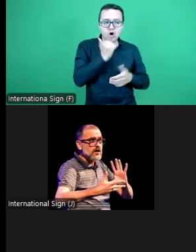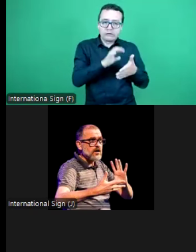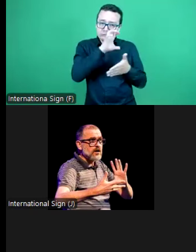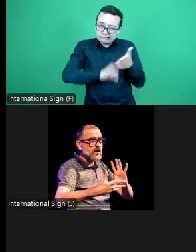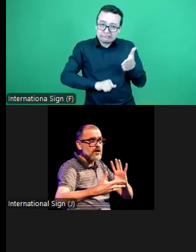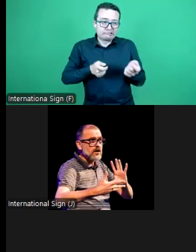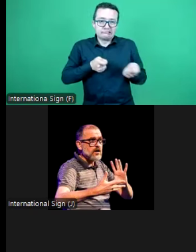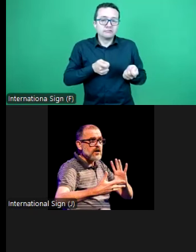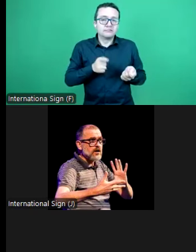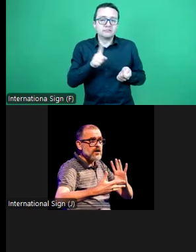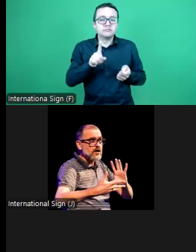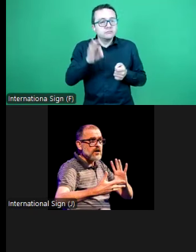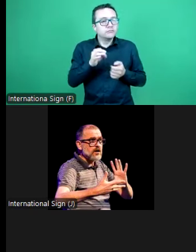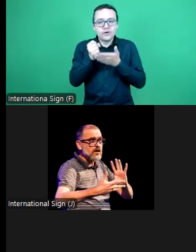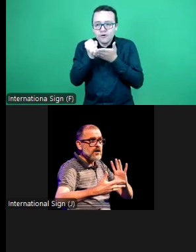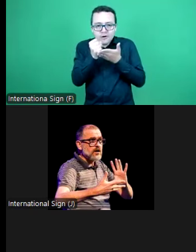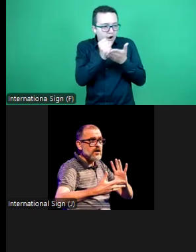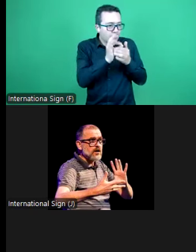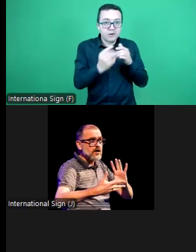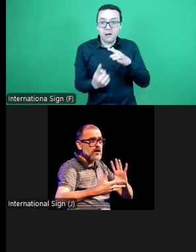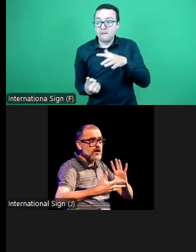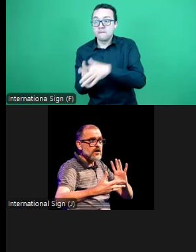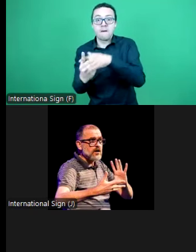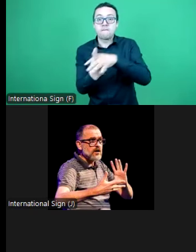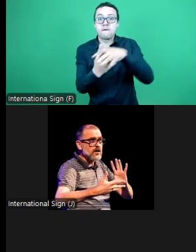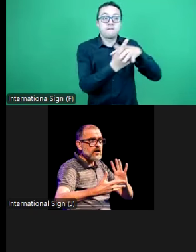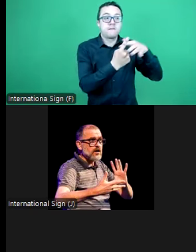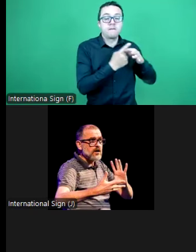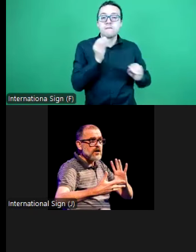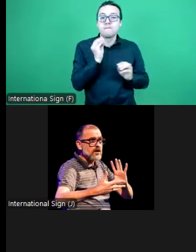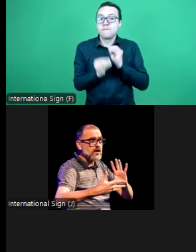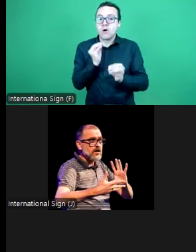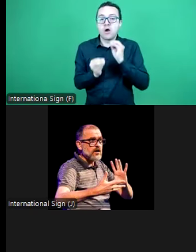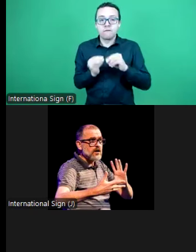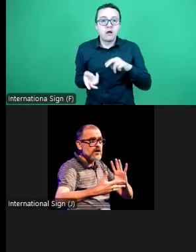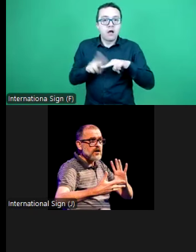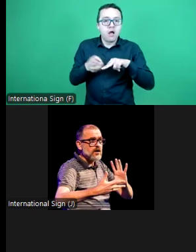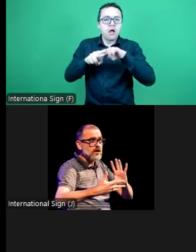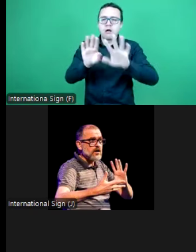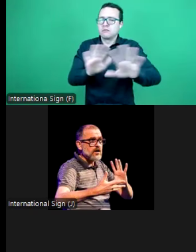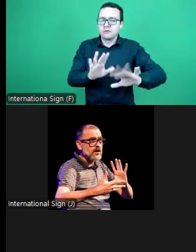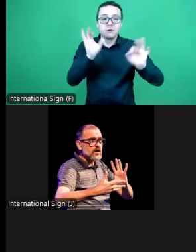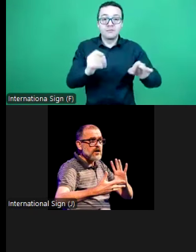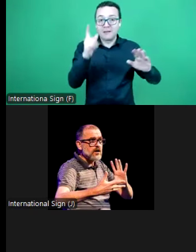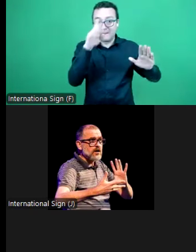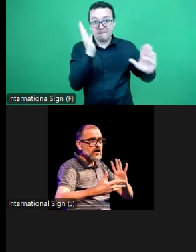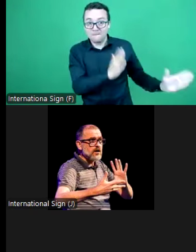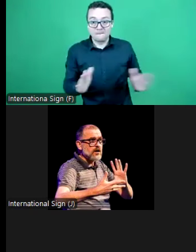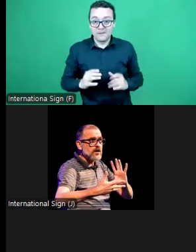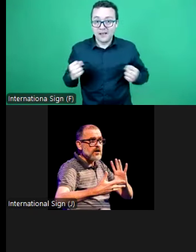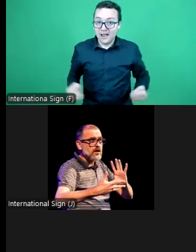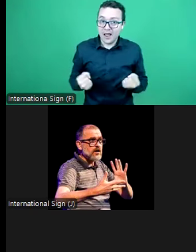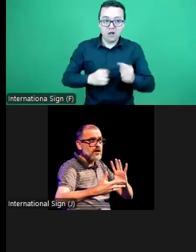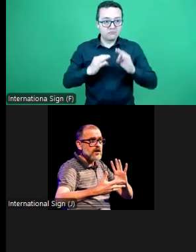Temos que ajudar também a que não sejam gerados outros problemas. E o Plano de Ação Global